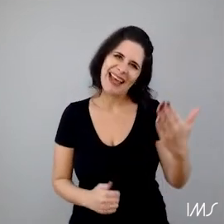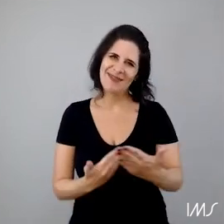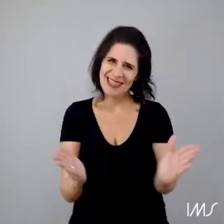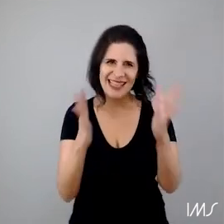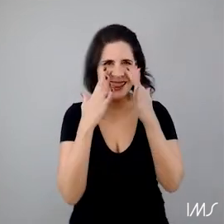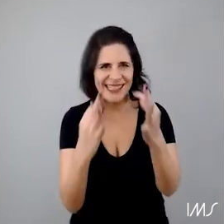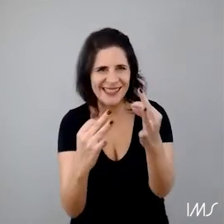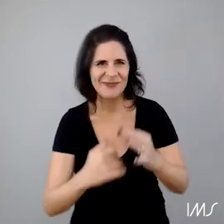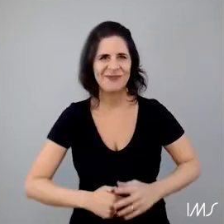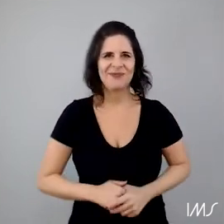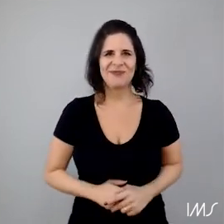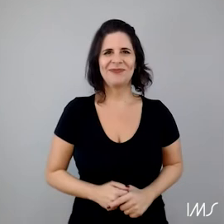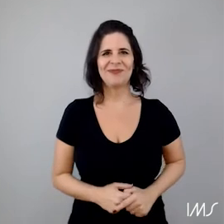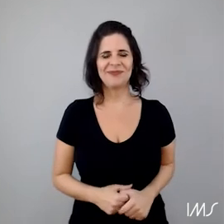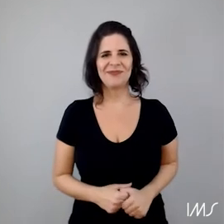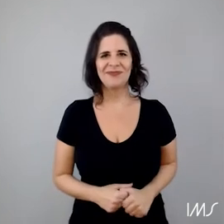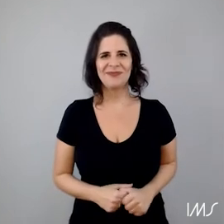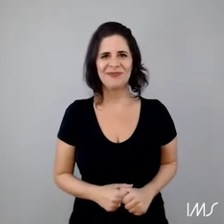paciência.